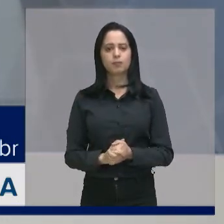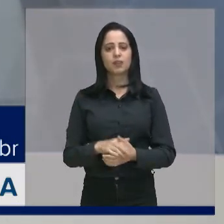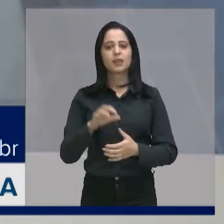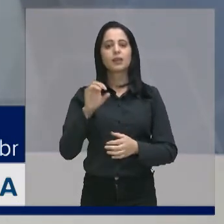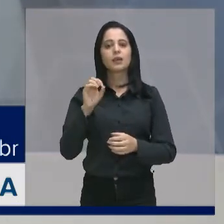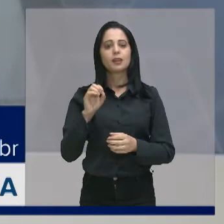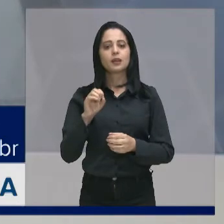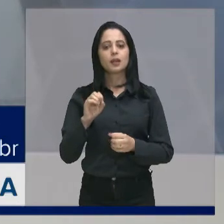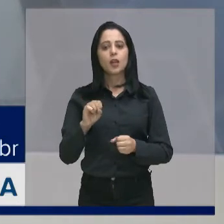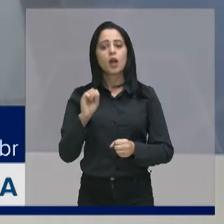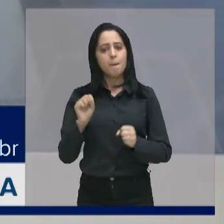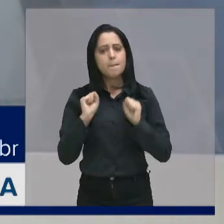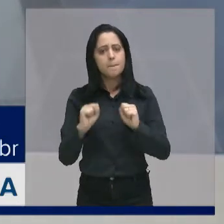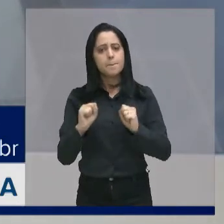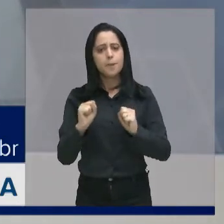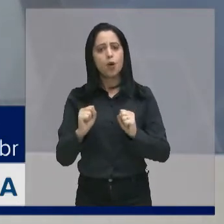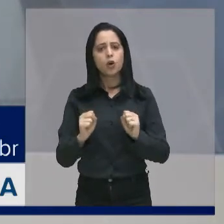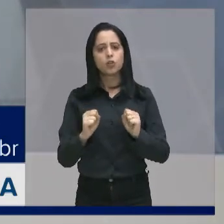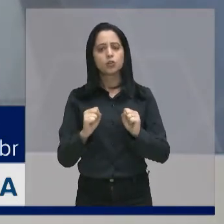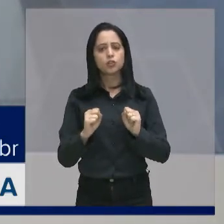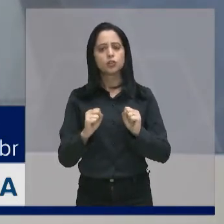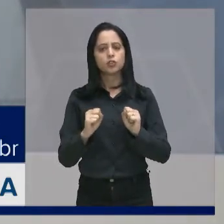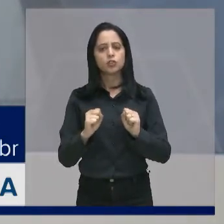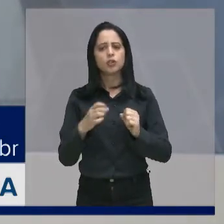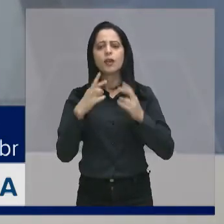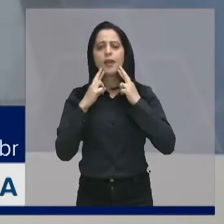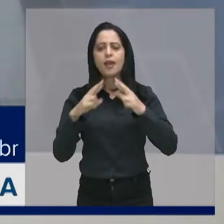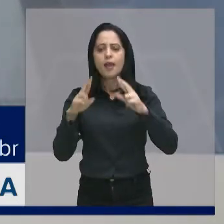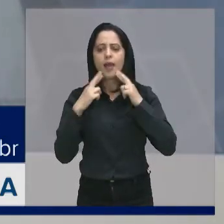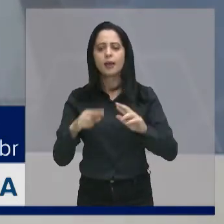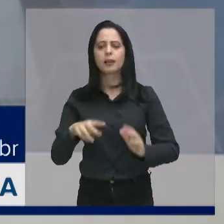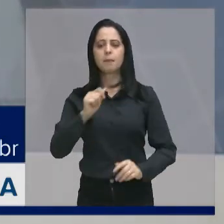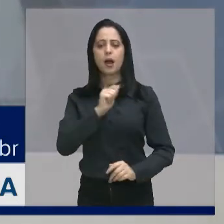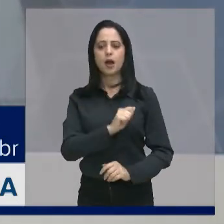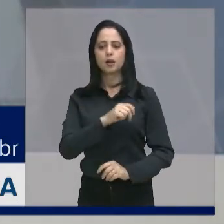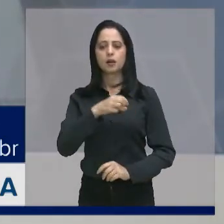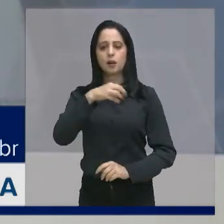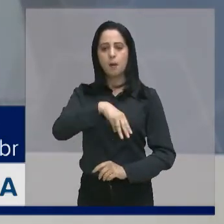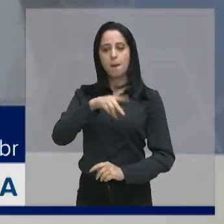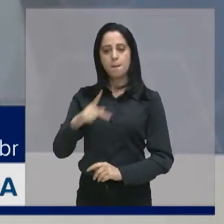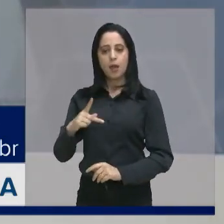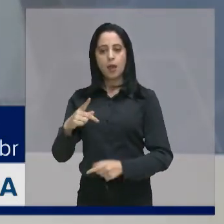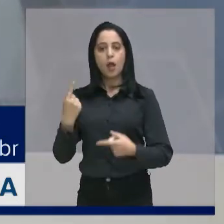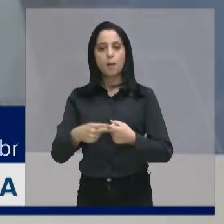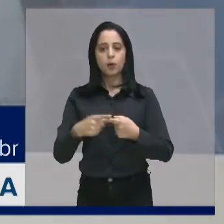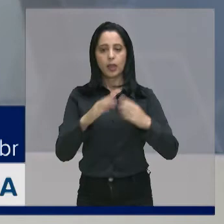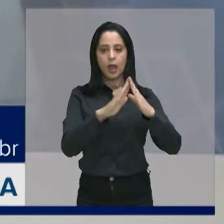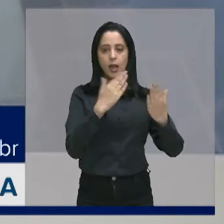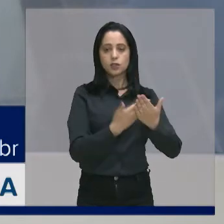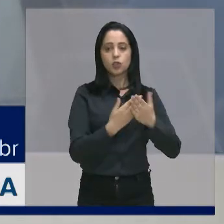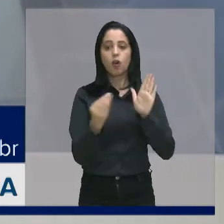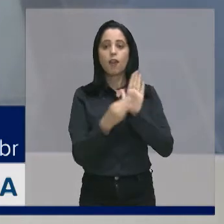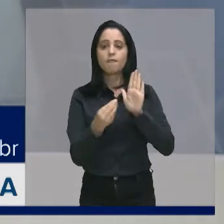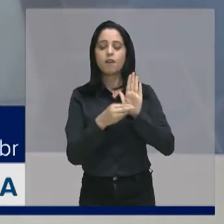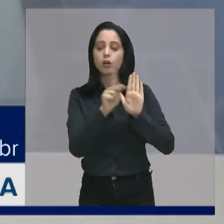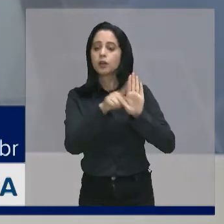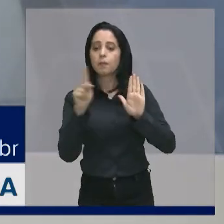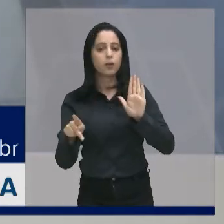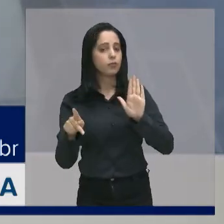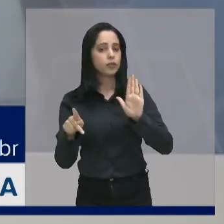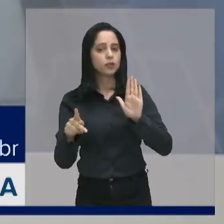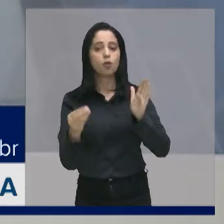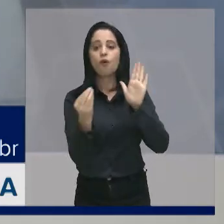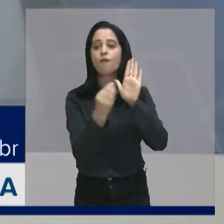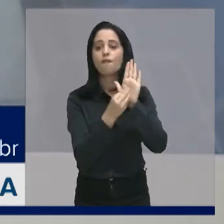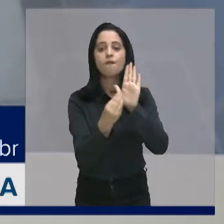fazer uma denúncia ao Ministério Público, porque nossa unidade está faltando educador, estagiário e eventual. Está todo